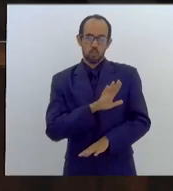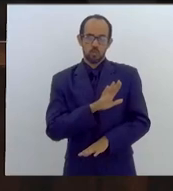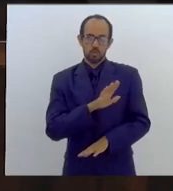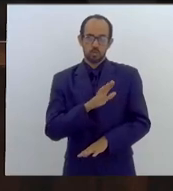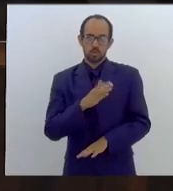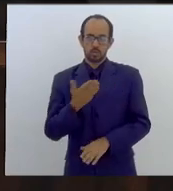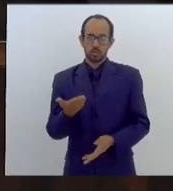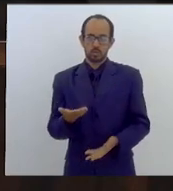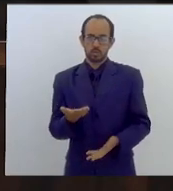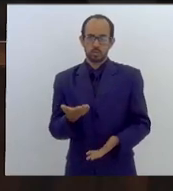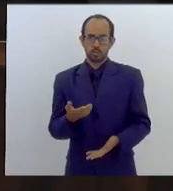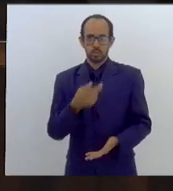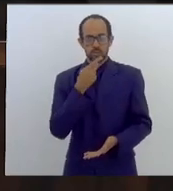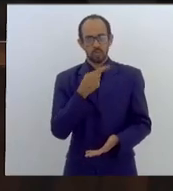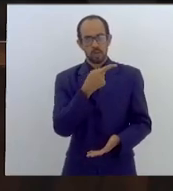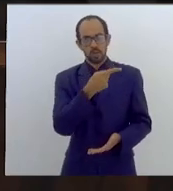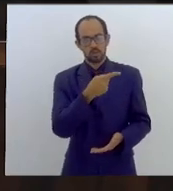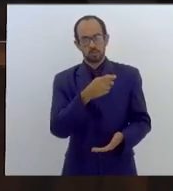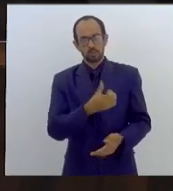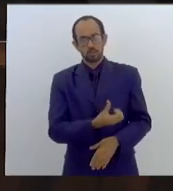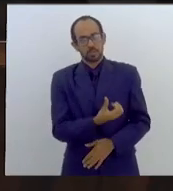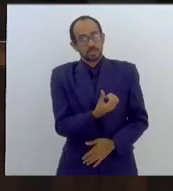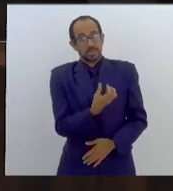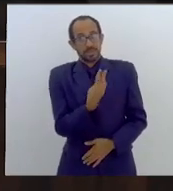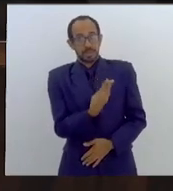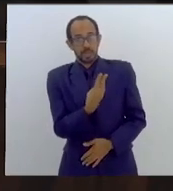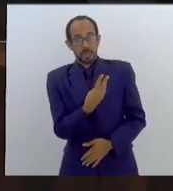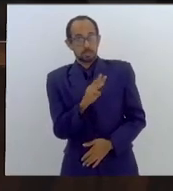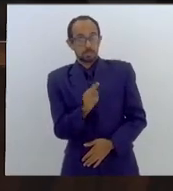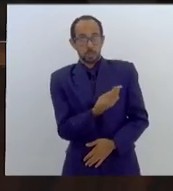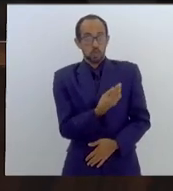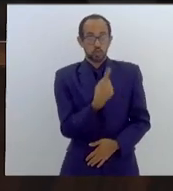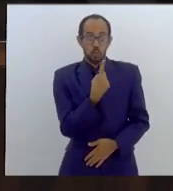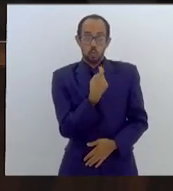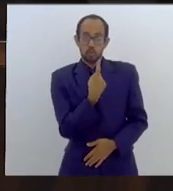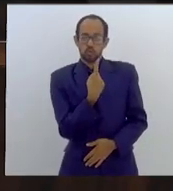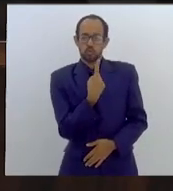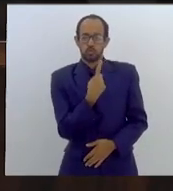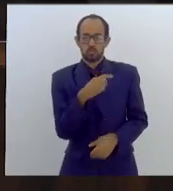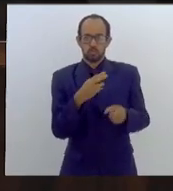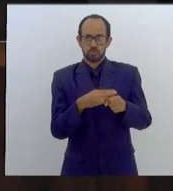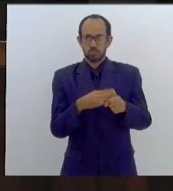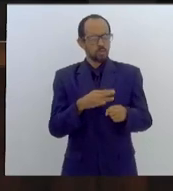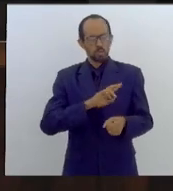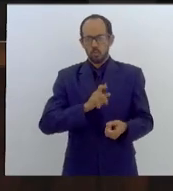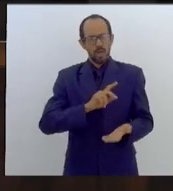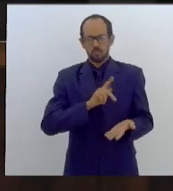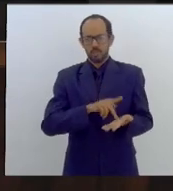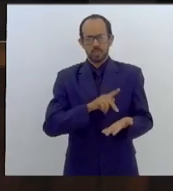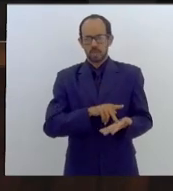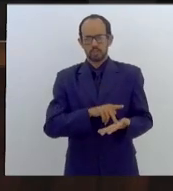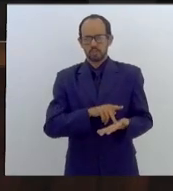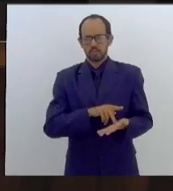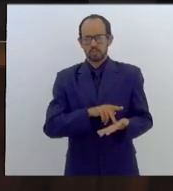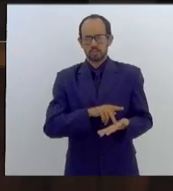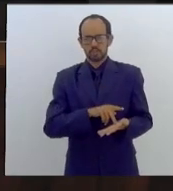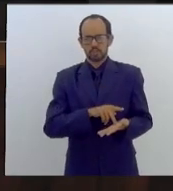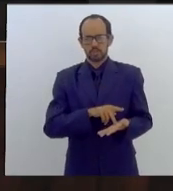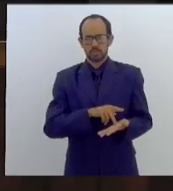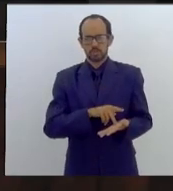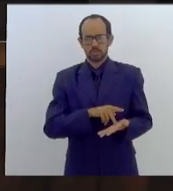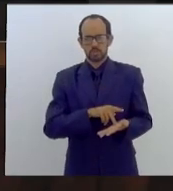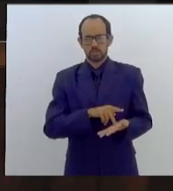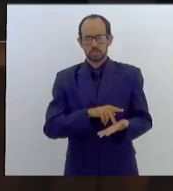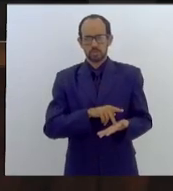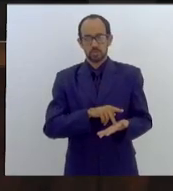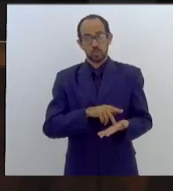quer parecer que são 63 milhões só um município. Não é verdade. Então tá bom. É verdade. Então, já que é uma dúvida. Então, não, senhor,